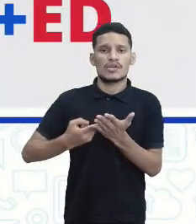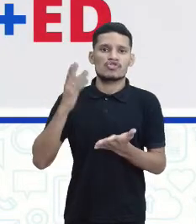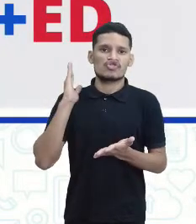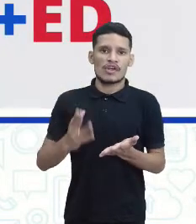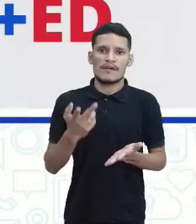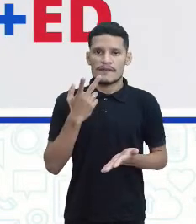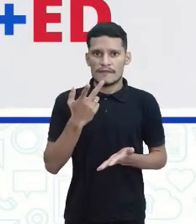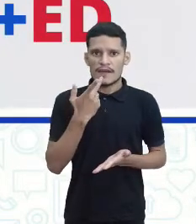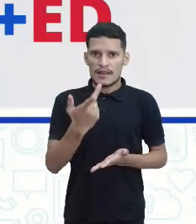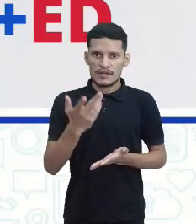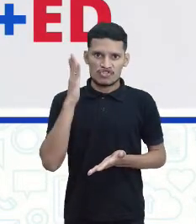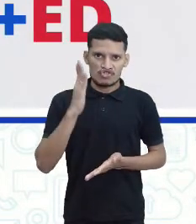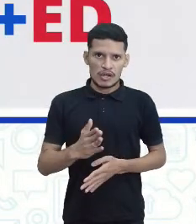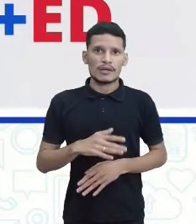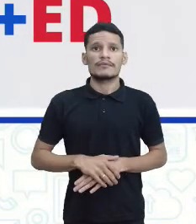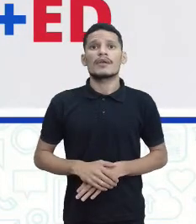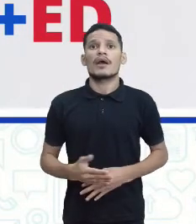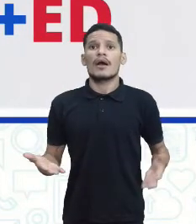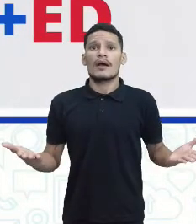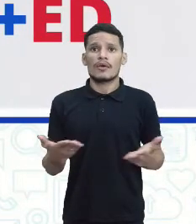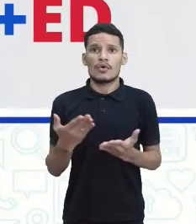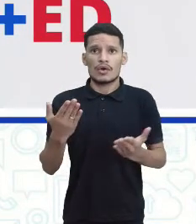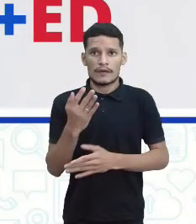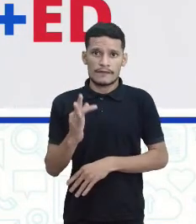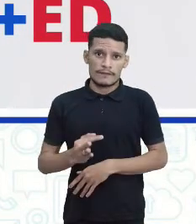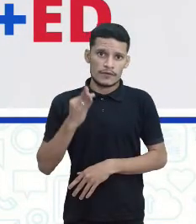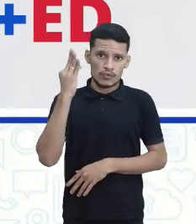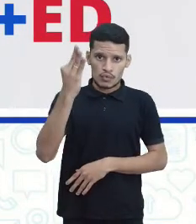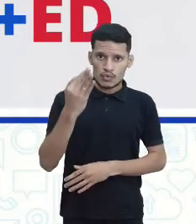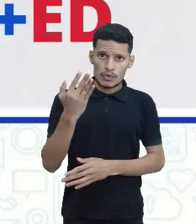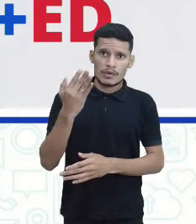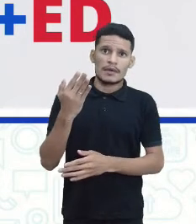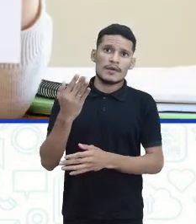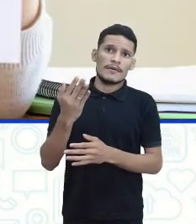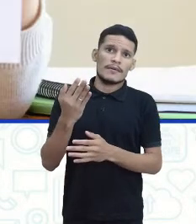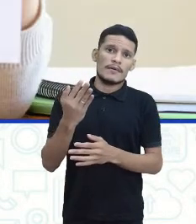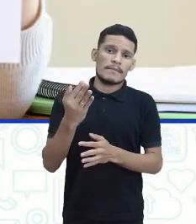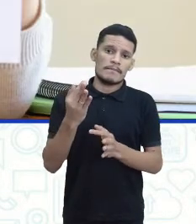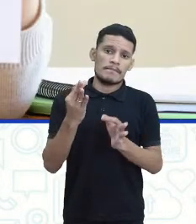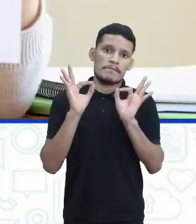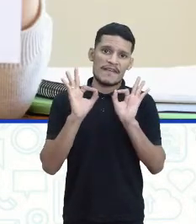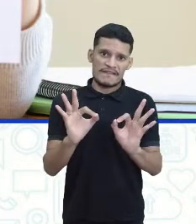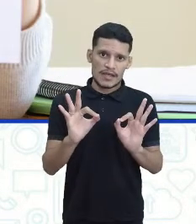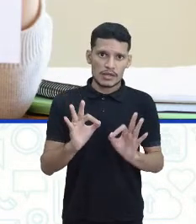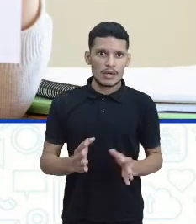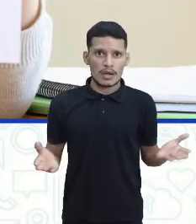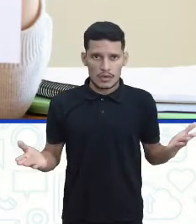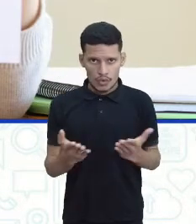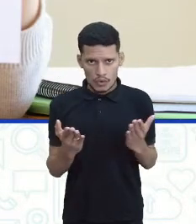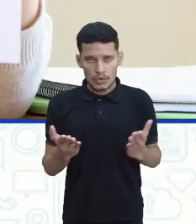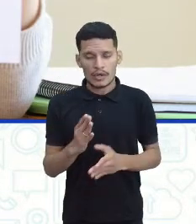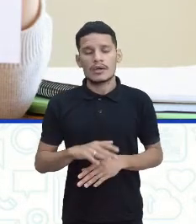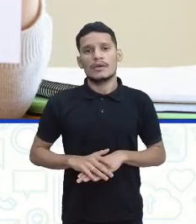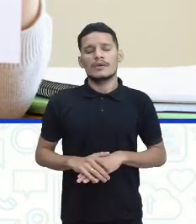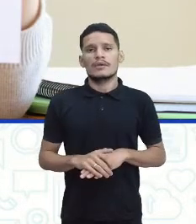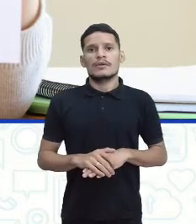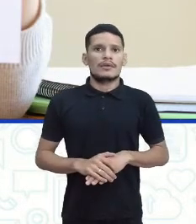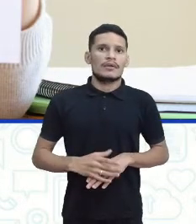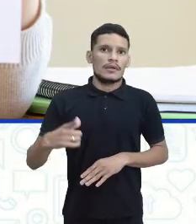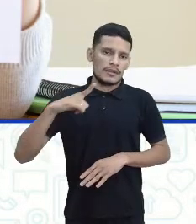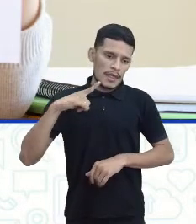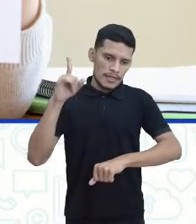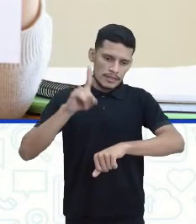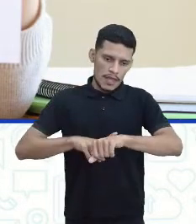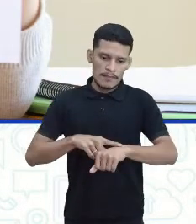vocês. Vamos agora para o Future Perfect, ou seja, o futuro perfeito. Novamente, quando tem um tempo